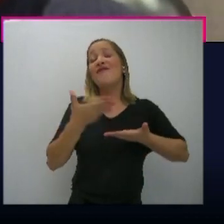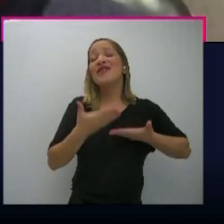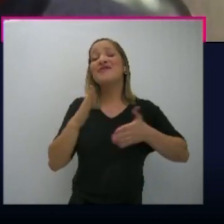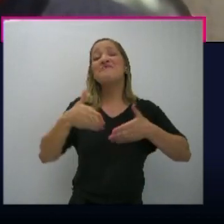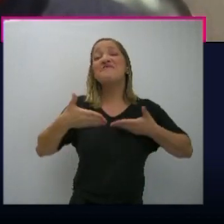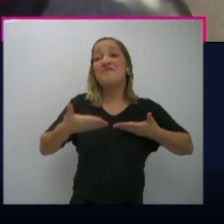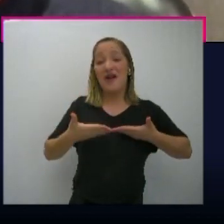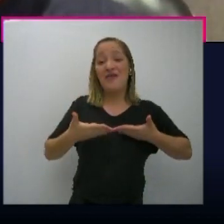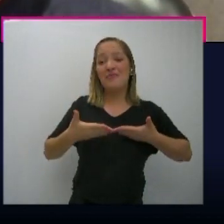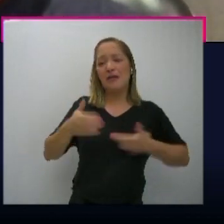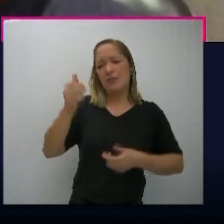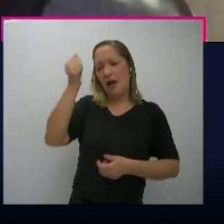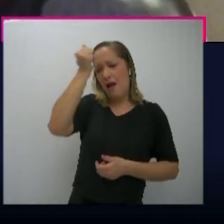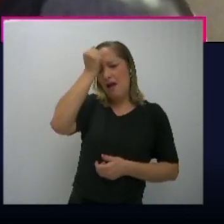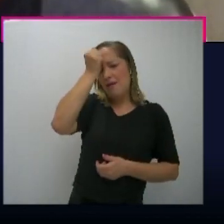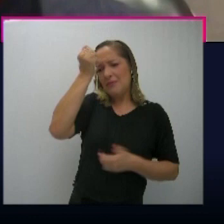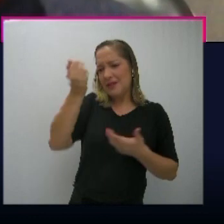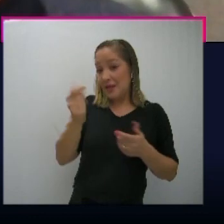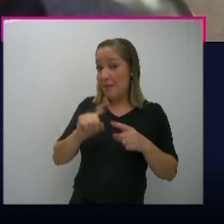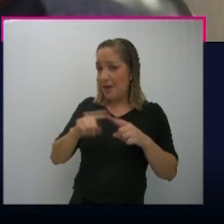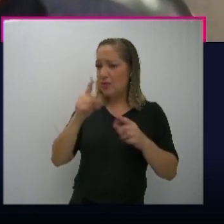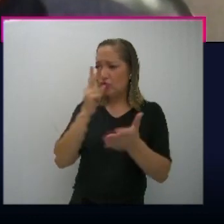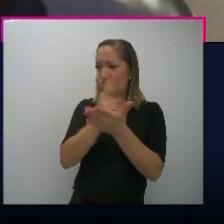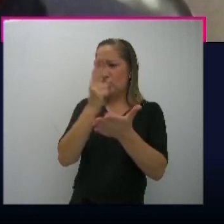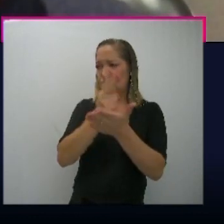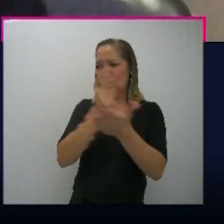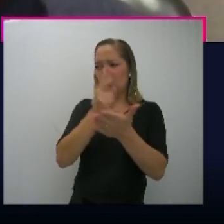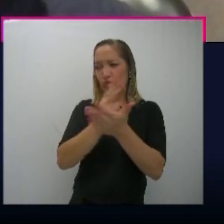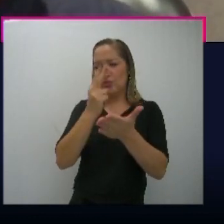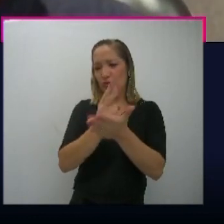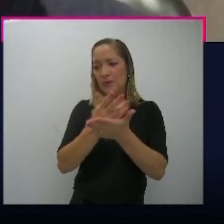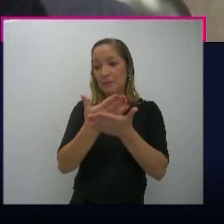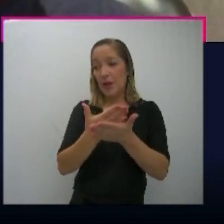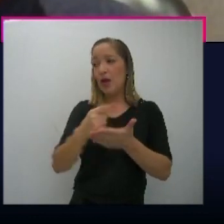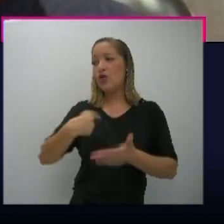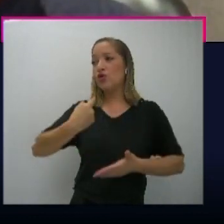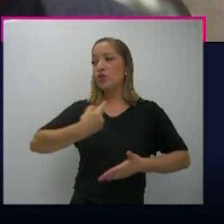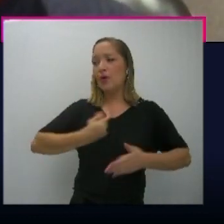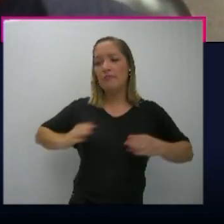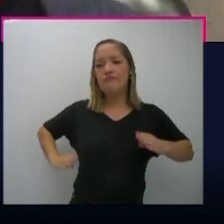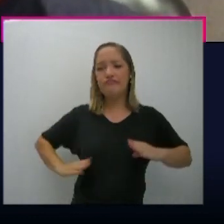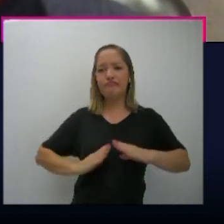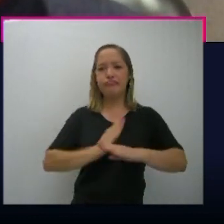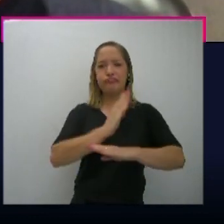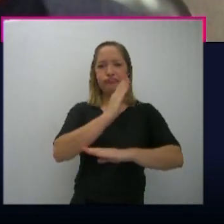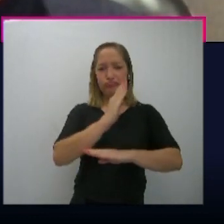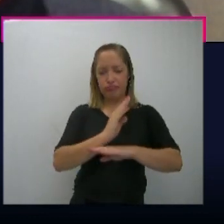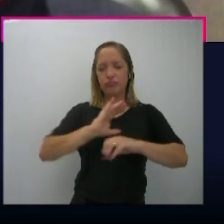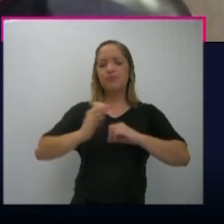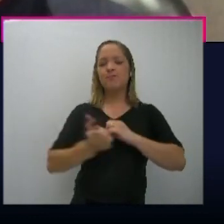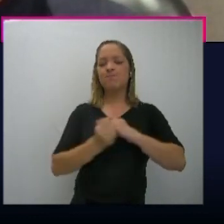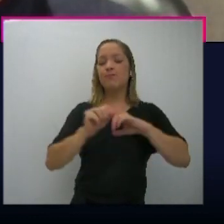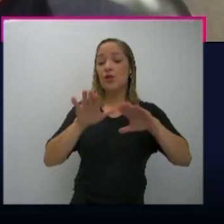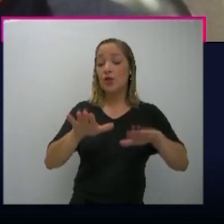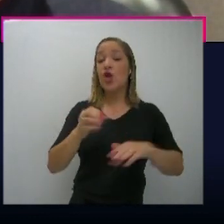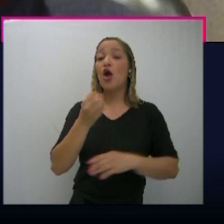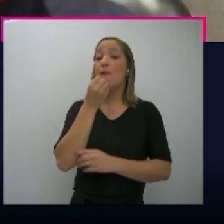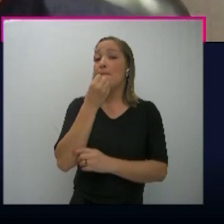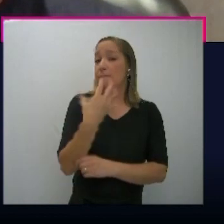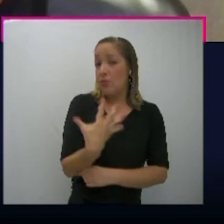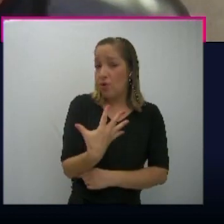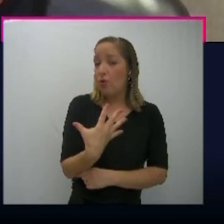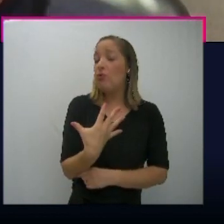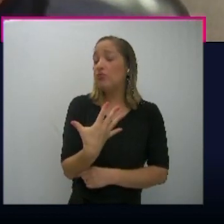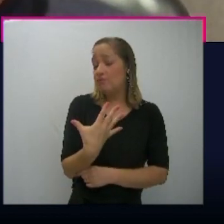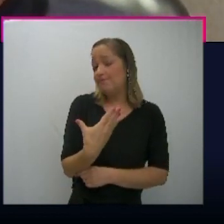E vai se arrepender mas a gente troca aqui o painel dele aqui não a gente atravessou a com anemia super super bem também